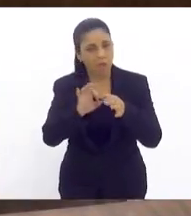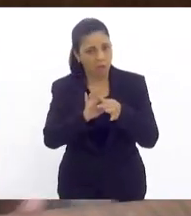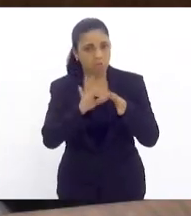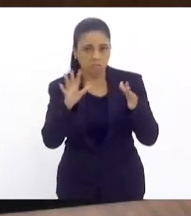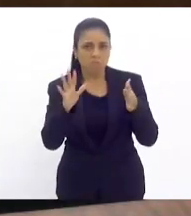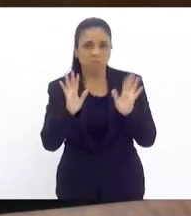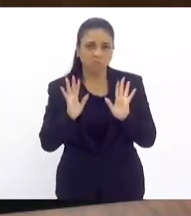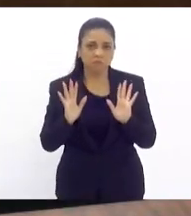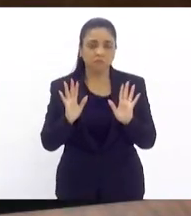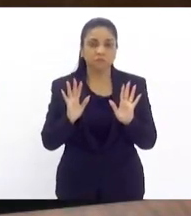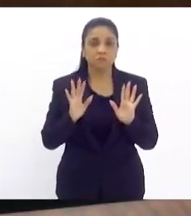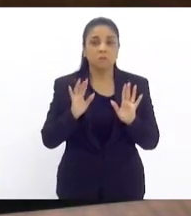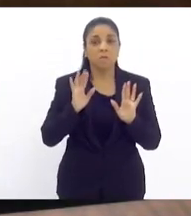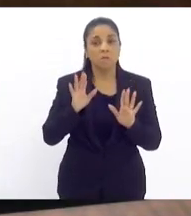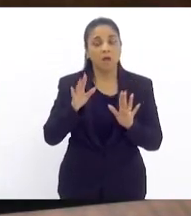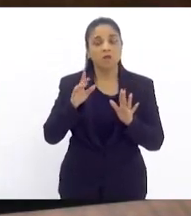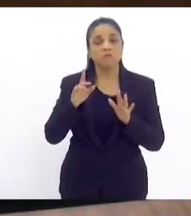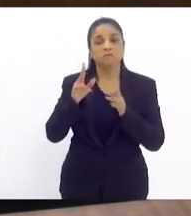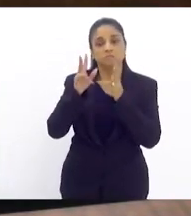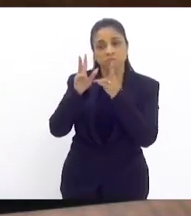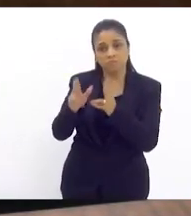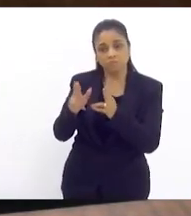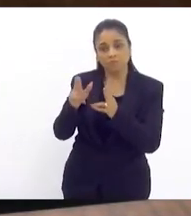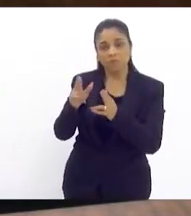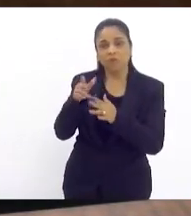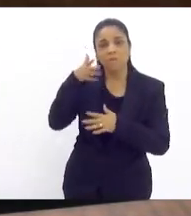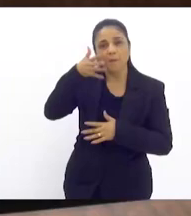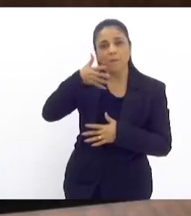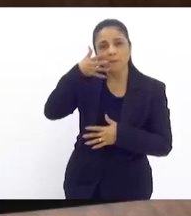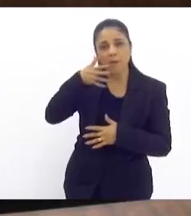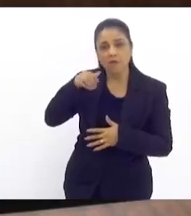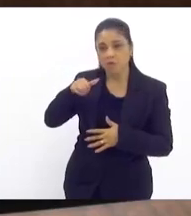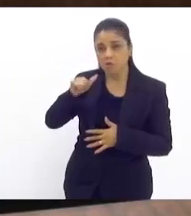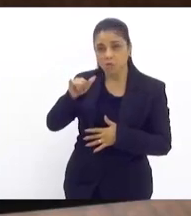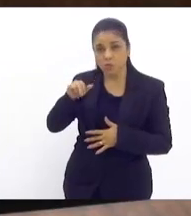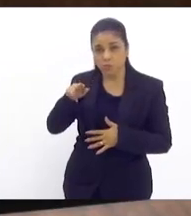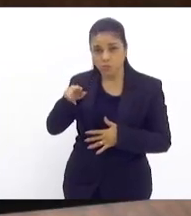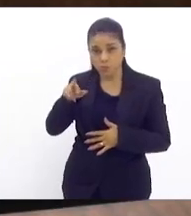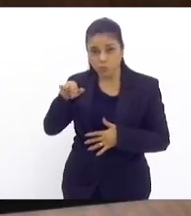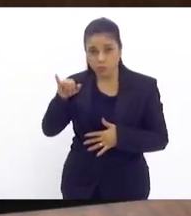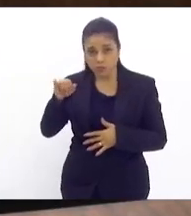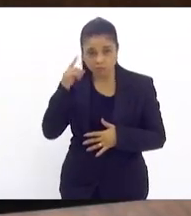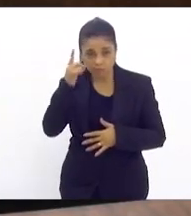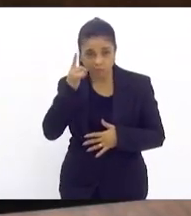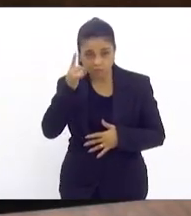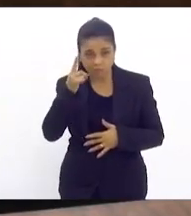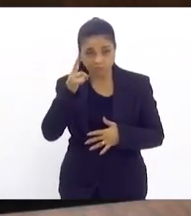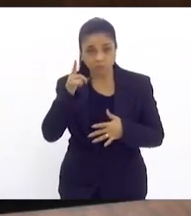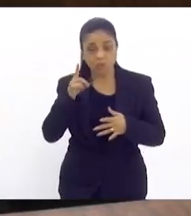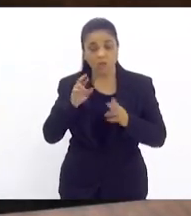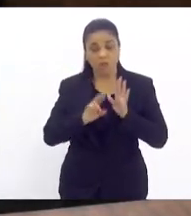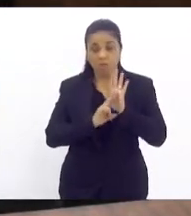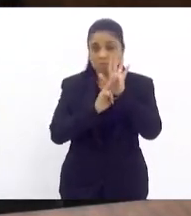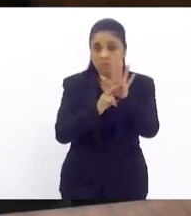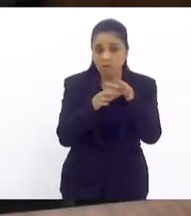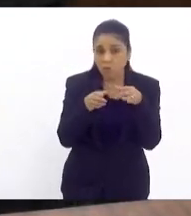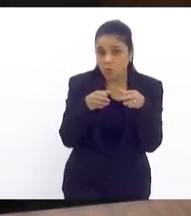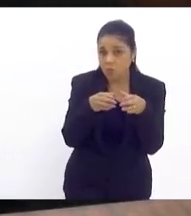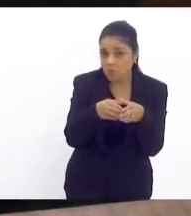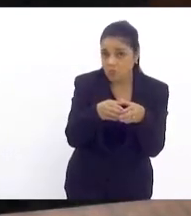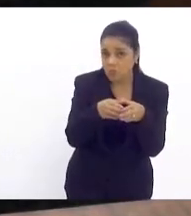mas como disse Deputado Yuri a necessidade da gente representar grupos locais